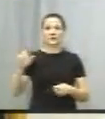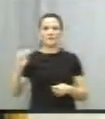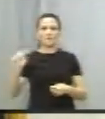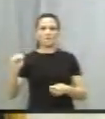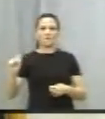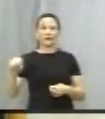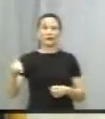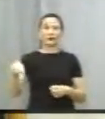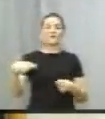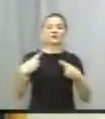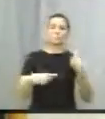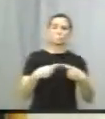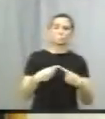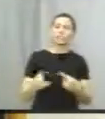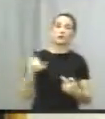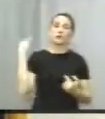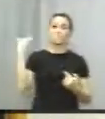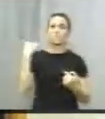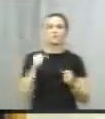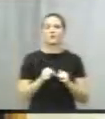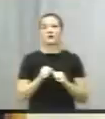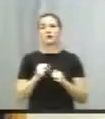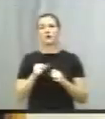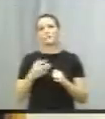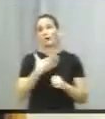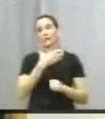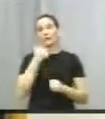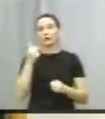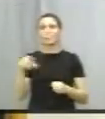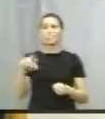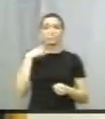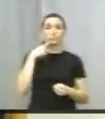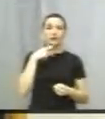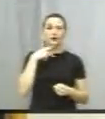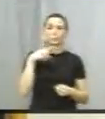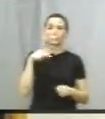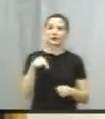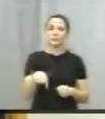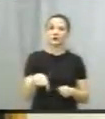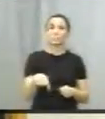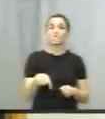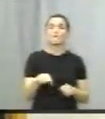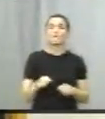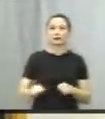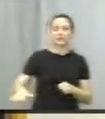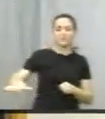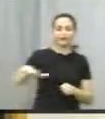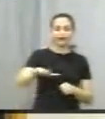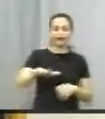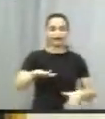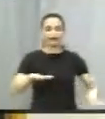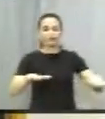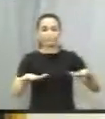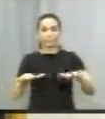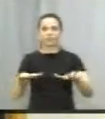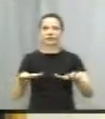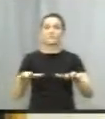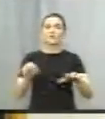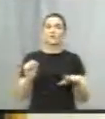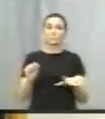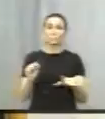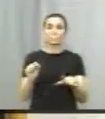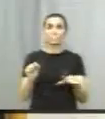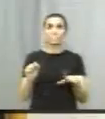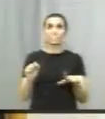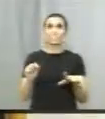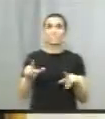maior importância para que a gente possa aprimorar as políticas públicas para esses setores que